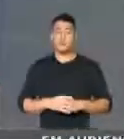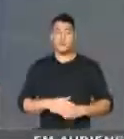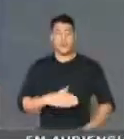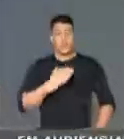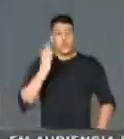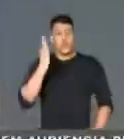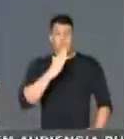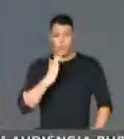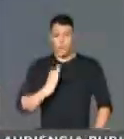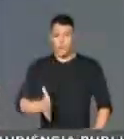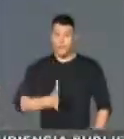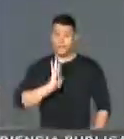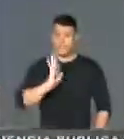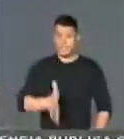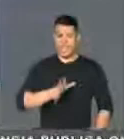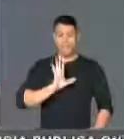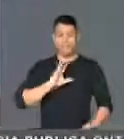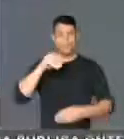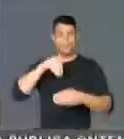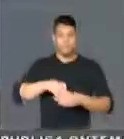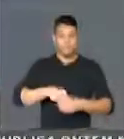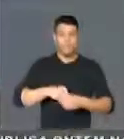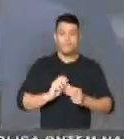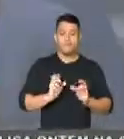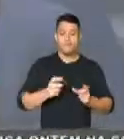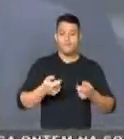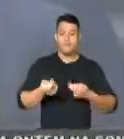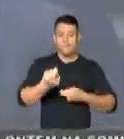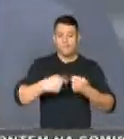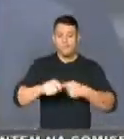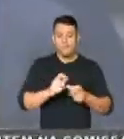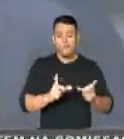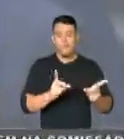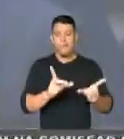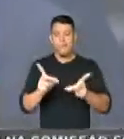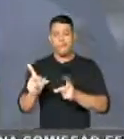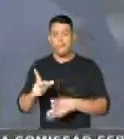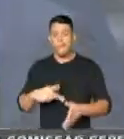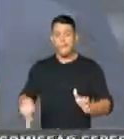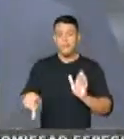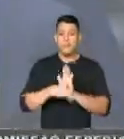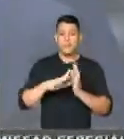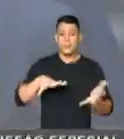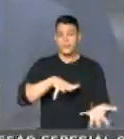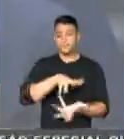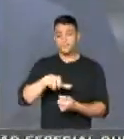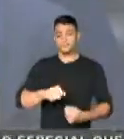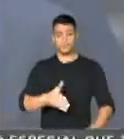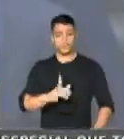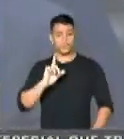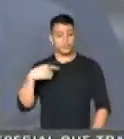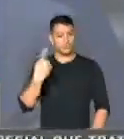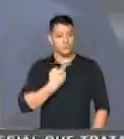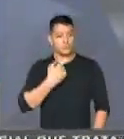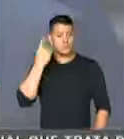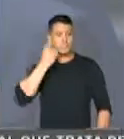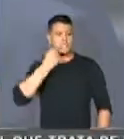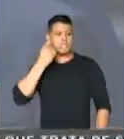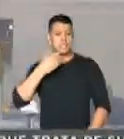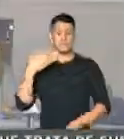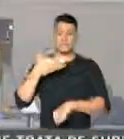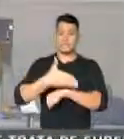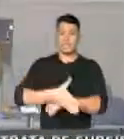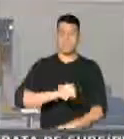no comércio global. Estamos pleiteando para entrar na OCDE. Temos um novo tratado, o Tratado Mercosul